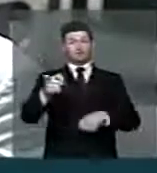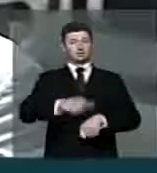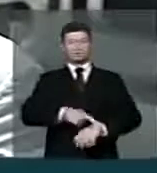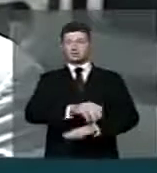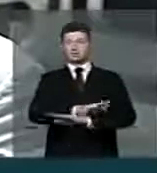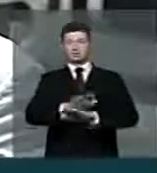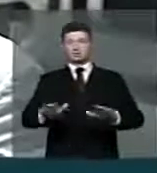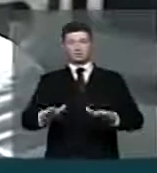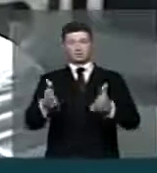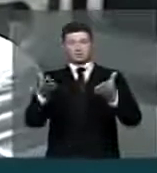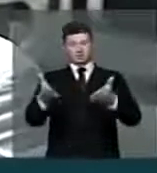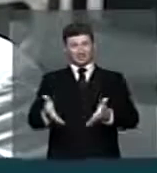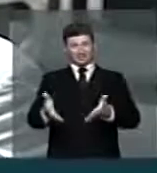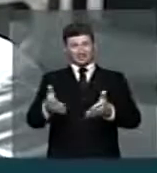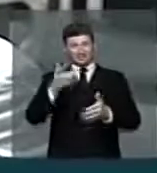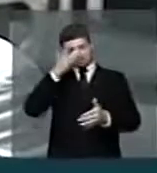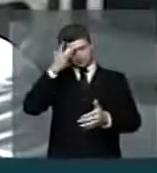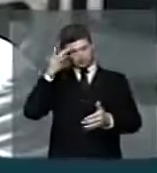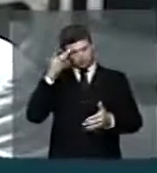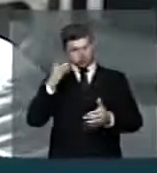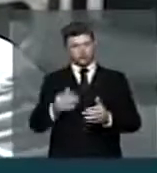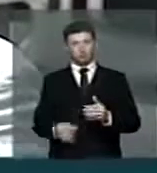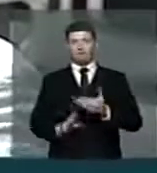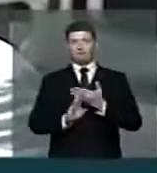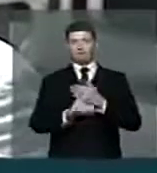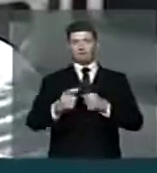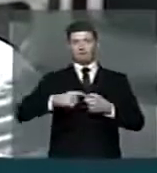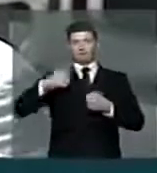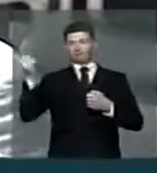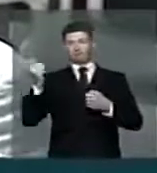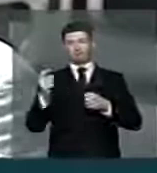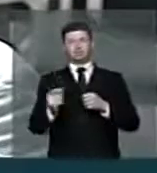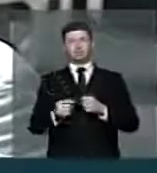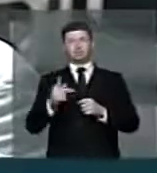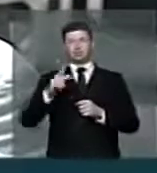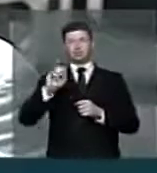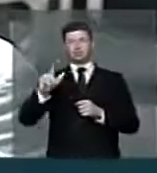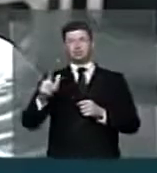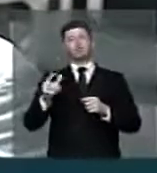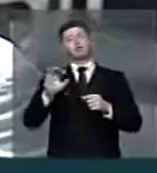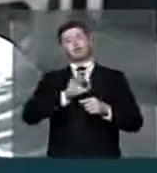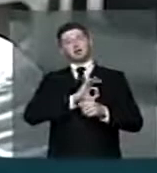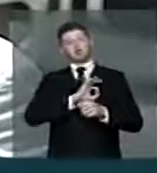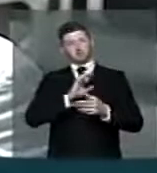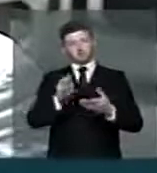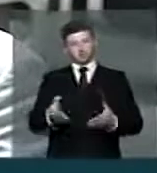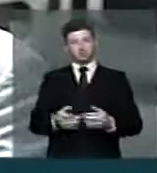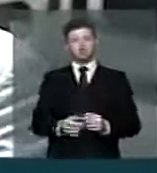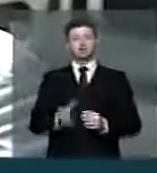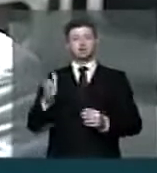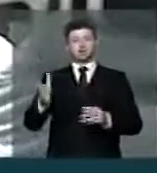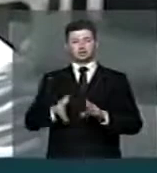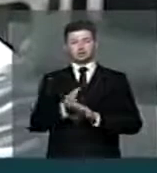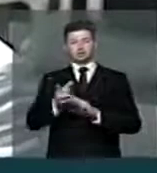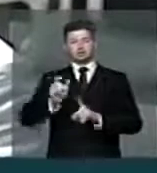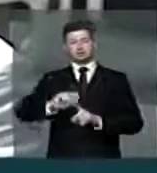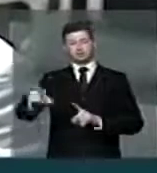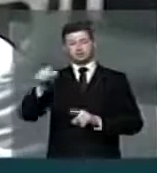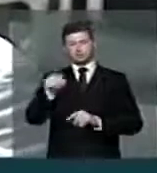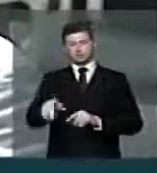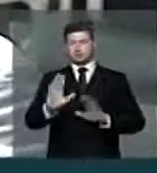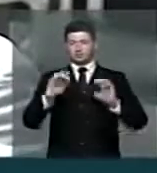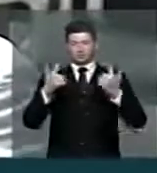imediato desses meliantes, e o resto é com a polícia. É claro que já está encaminhada a expulsão